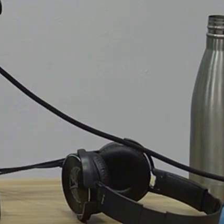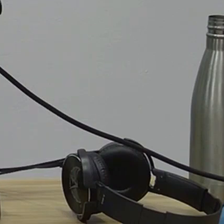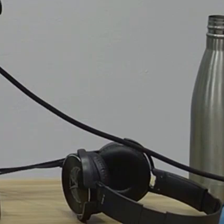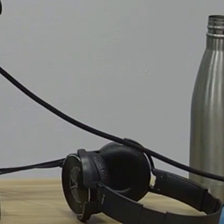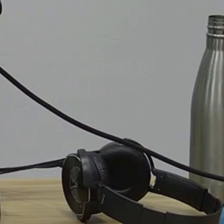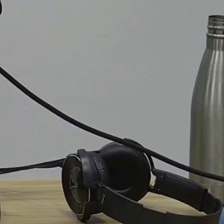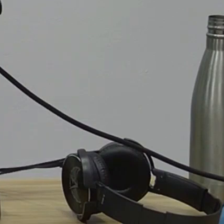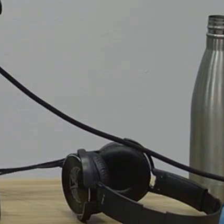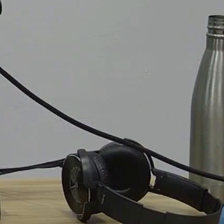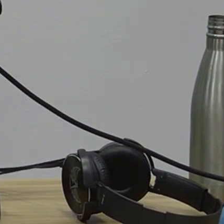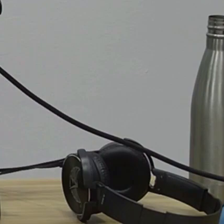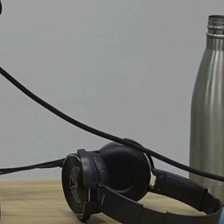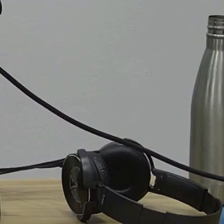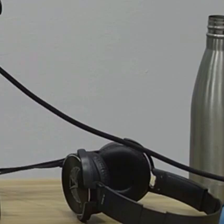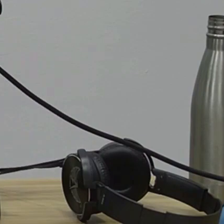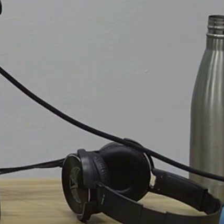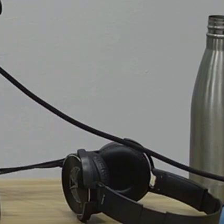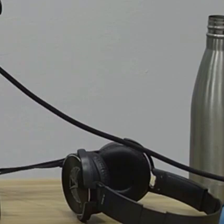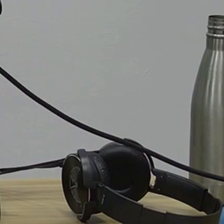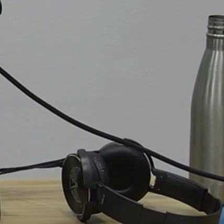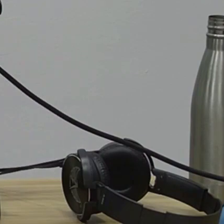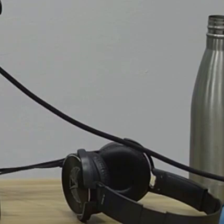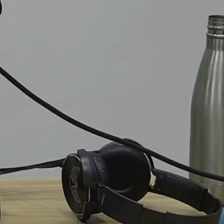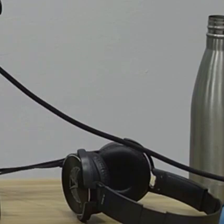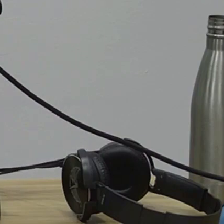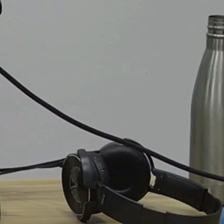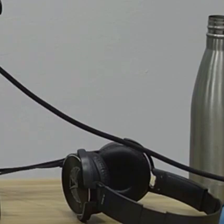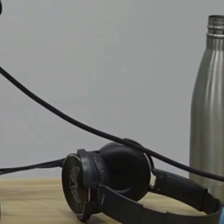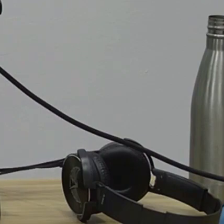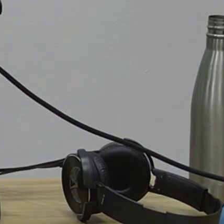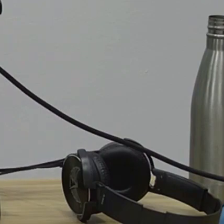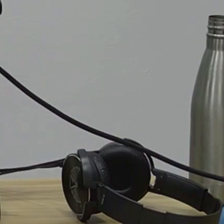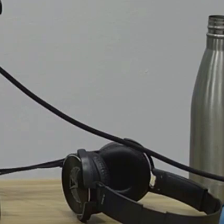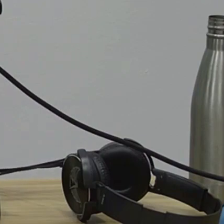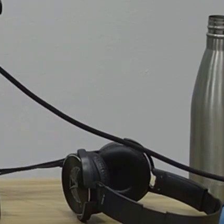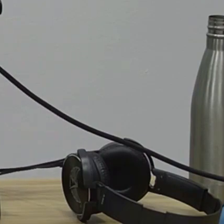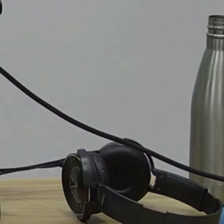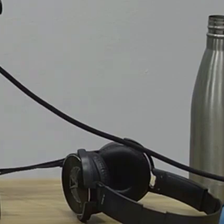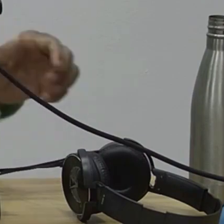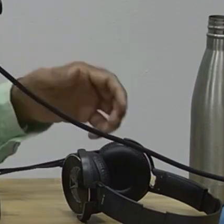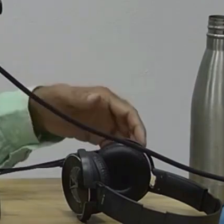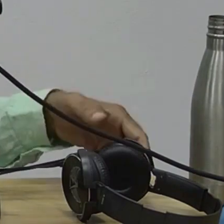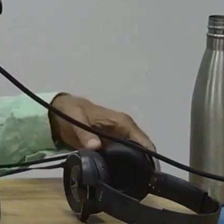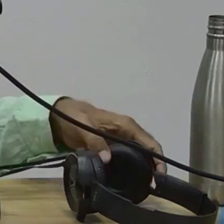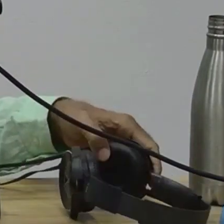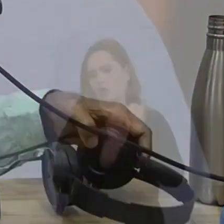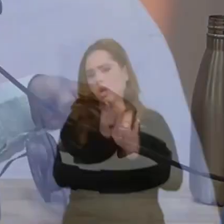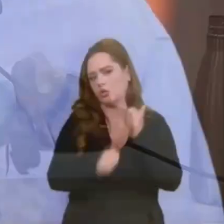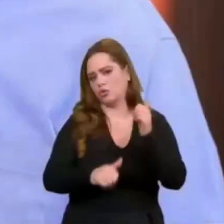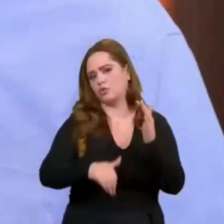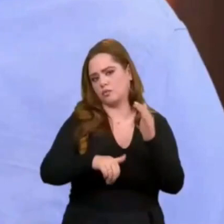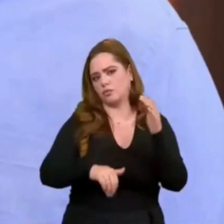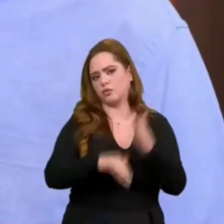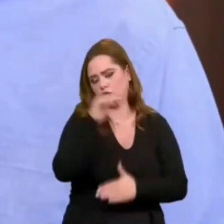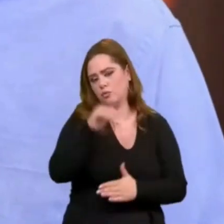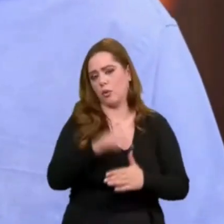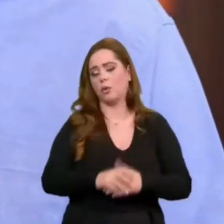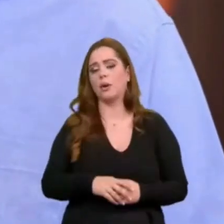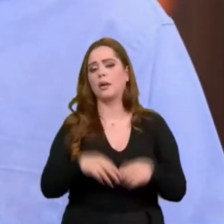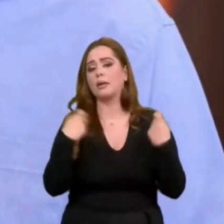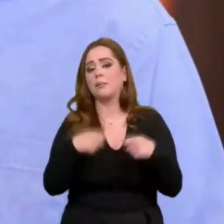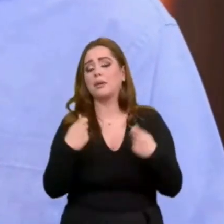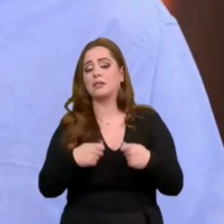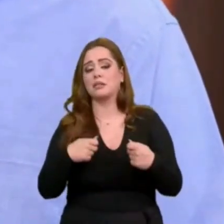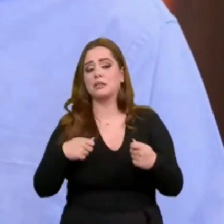ele diz não existir. Vamos ouvir parte do que disse o presidente no seu programa de hoje. Eu tenho um problema na cabeça